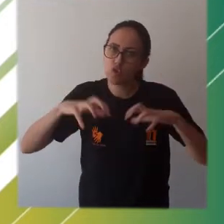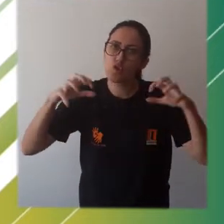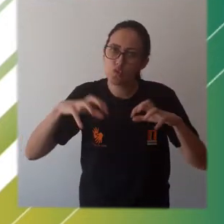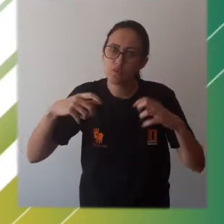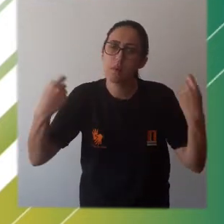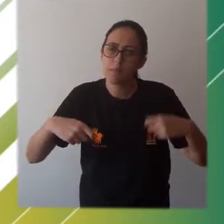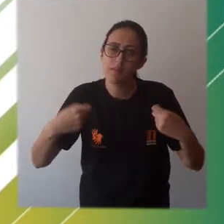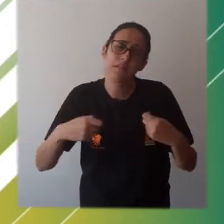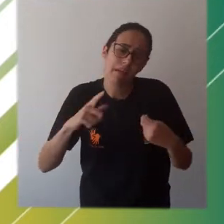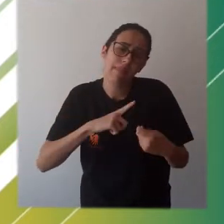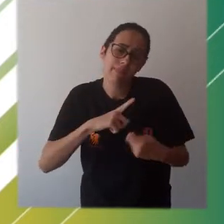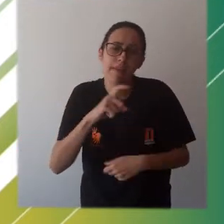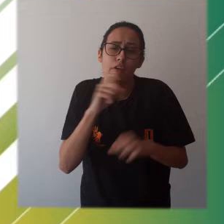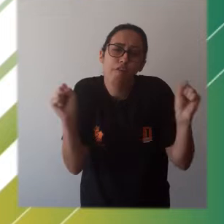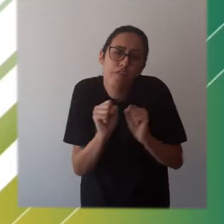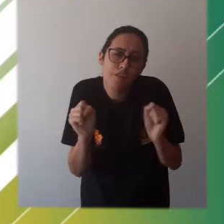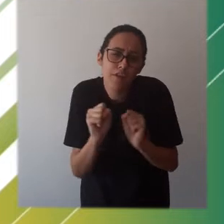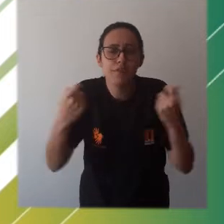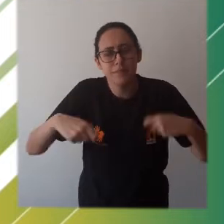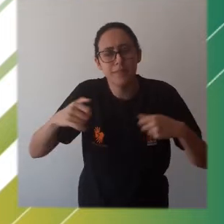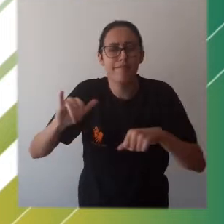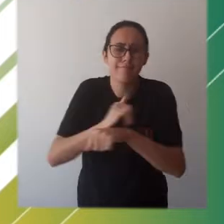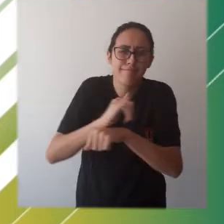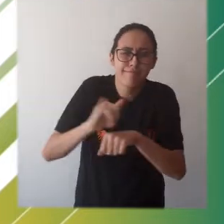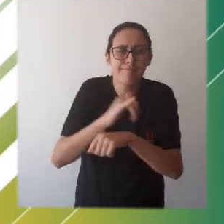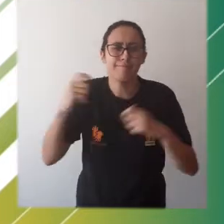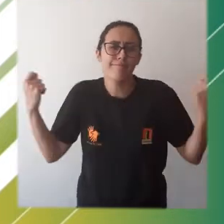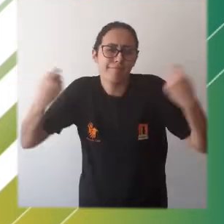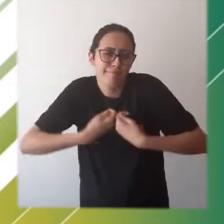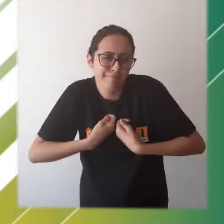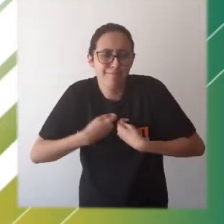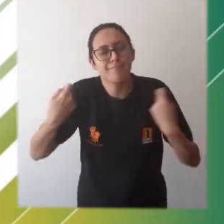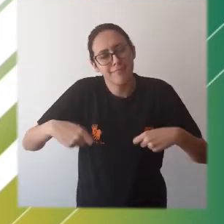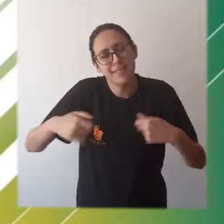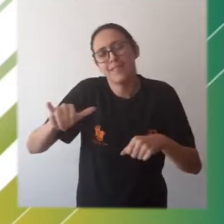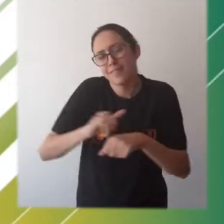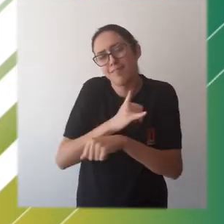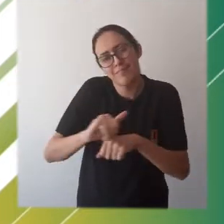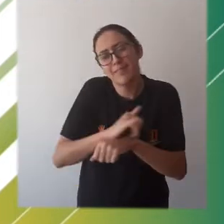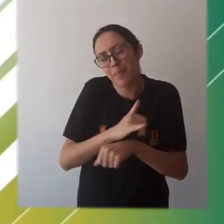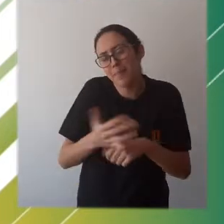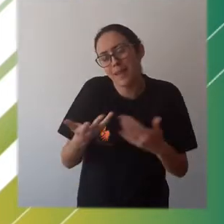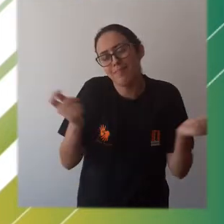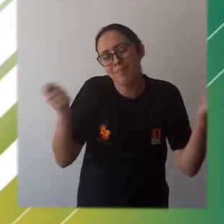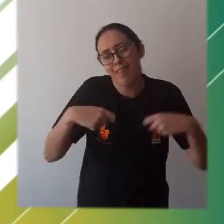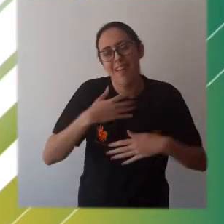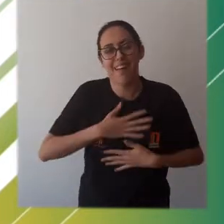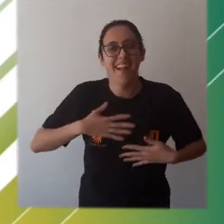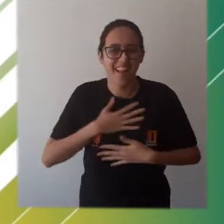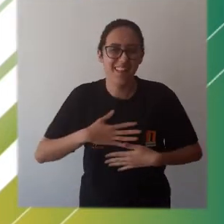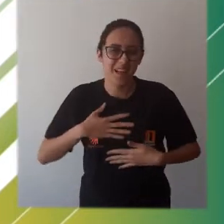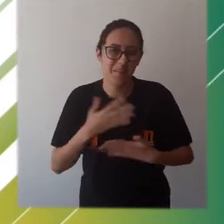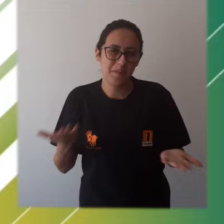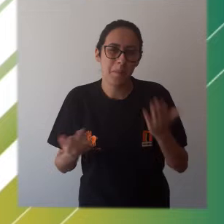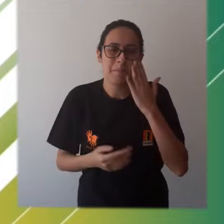Deus da chuva está vindo, só que junto com ela chegou um pouquinho frio, mas a gente se adapta, põe uma roupinha um pouquinho mais pesada e fica um pouquinho